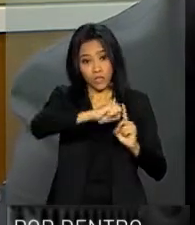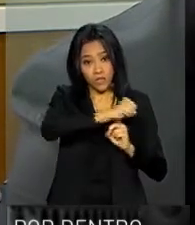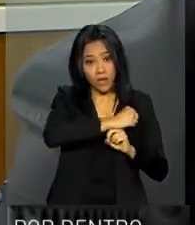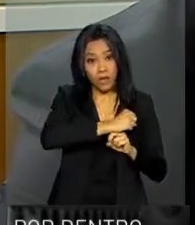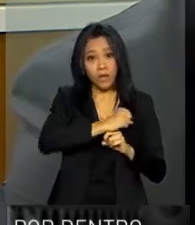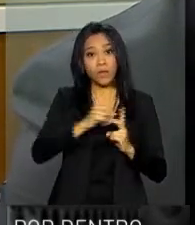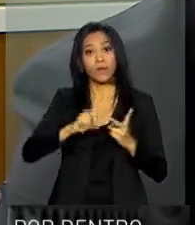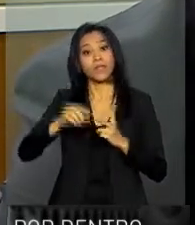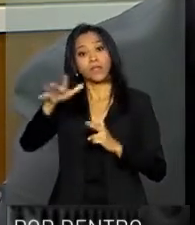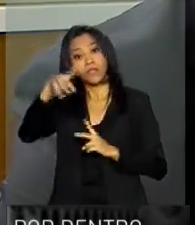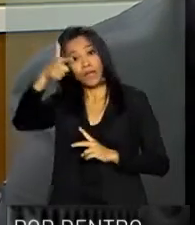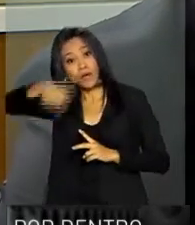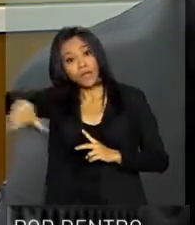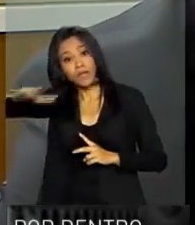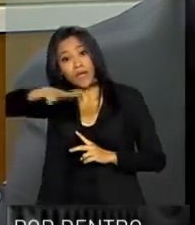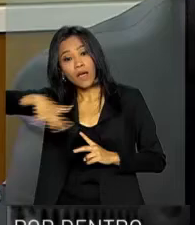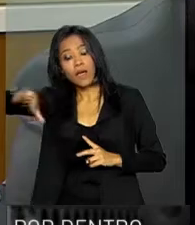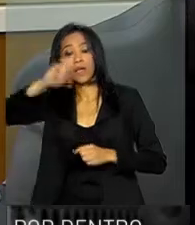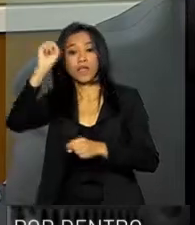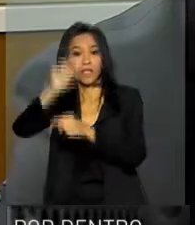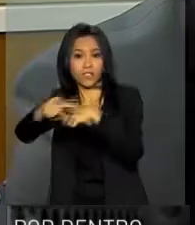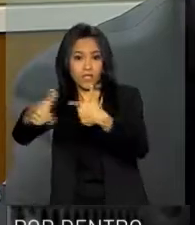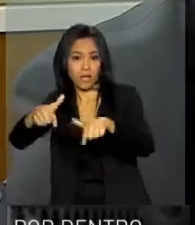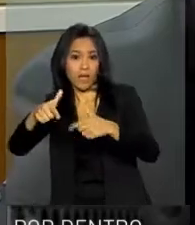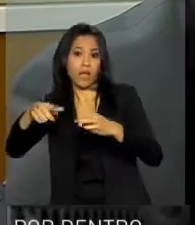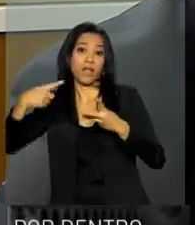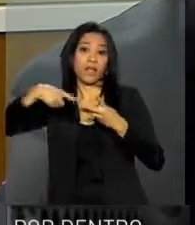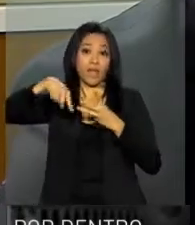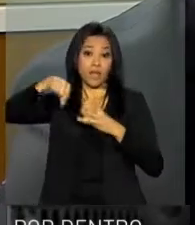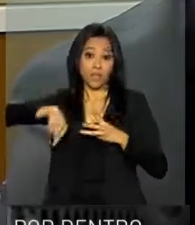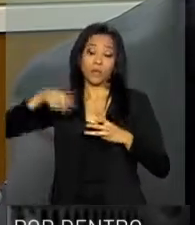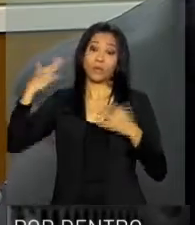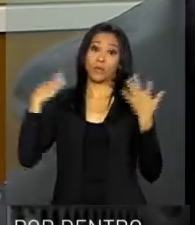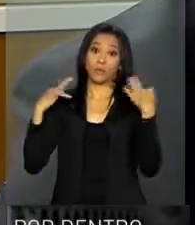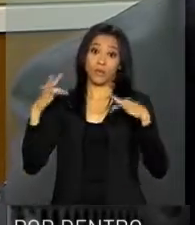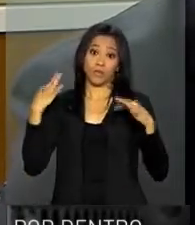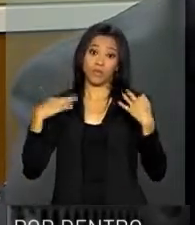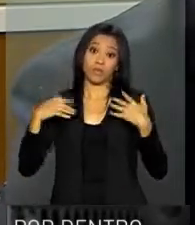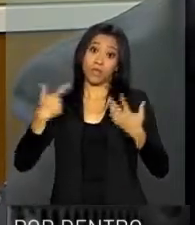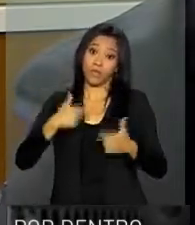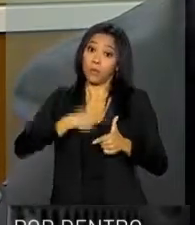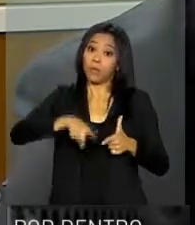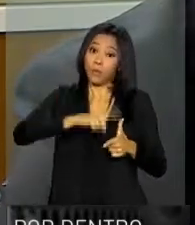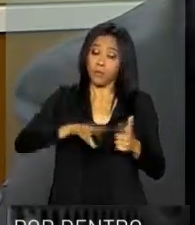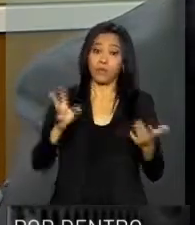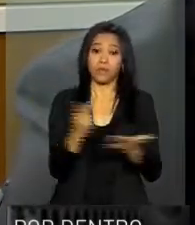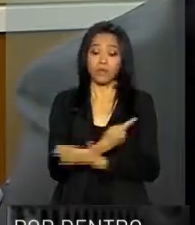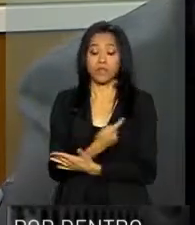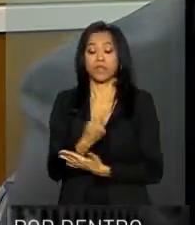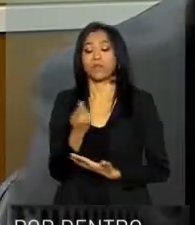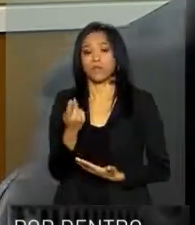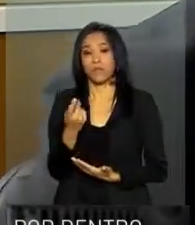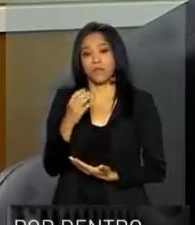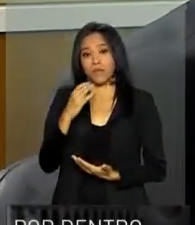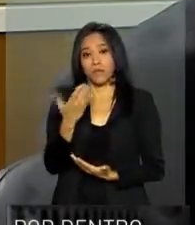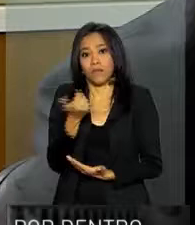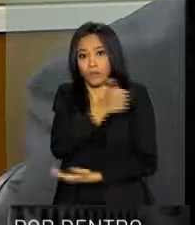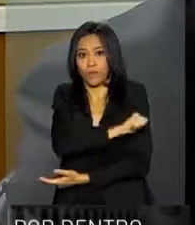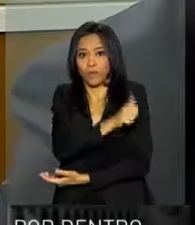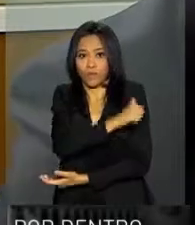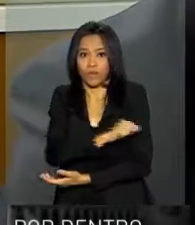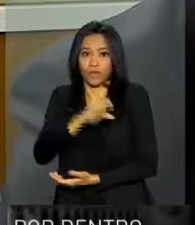geração de empregos aí é central a questão do turismo da própria crise do rio de janeiro a 12 uma uma complexidade